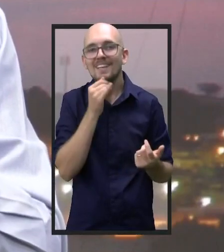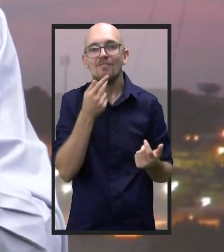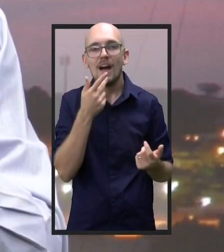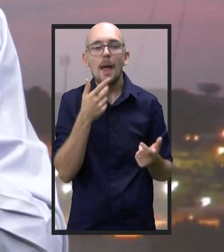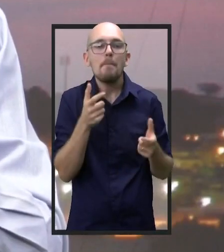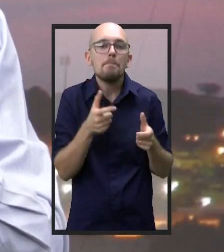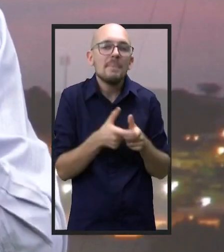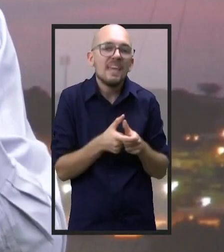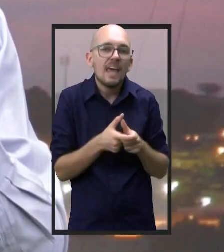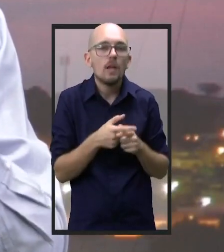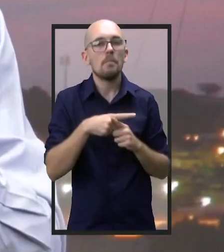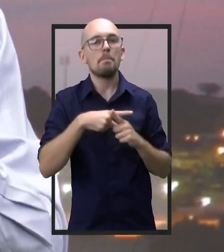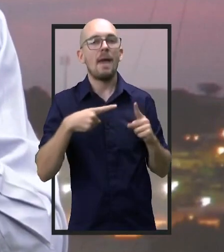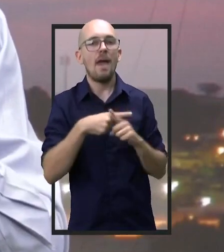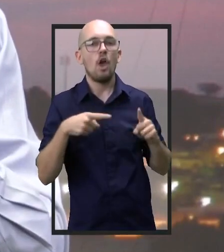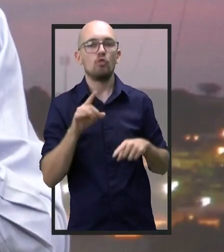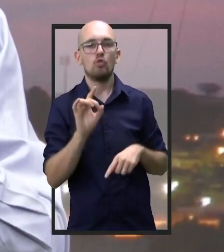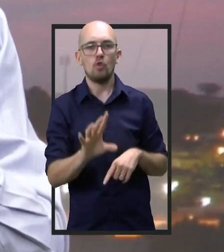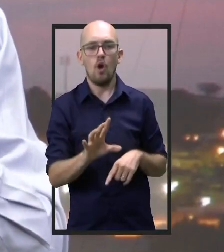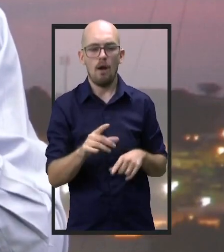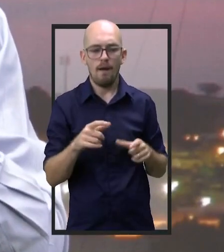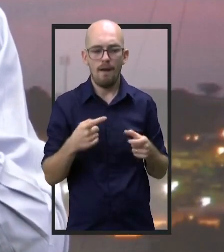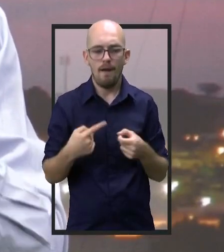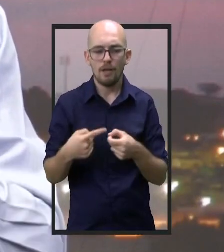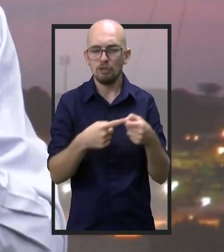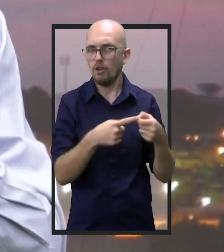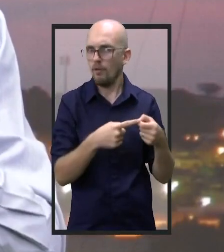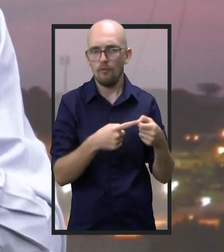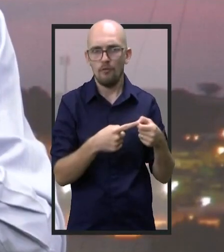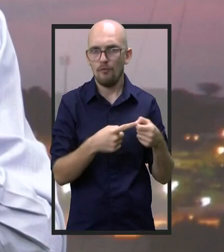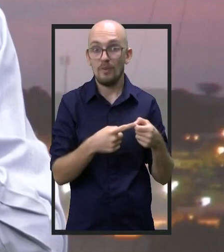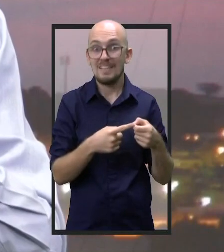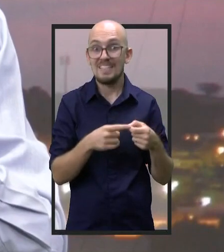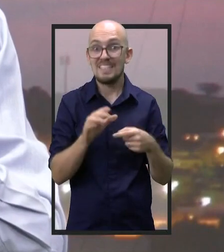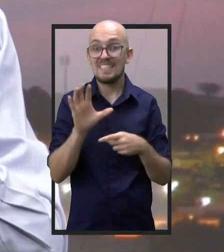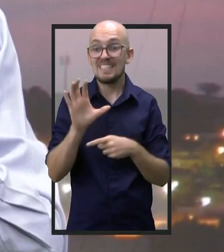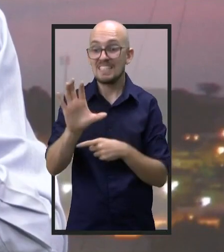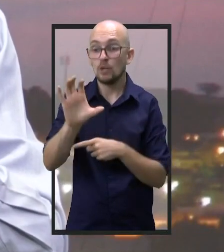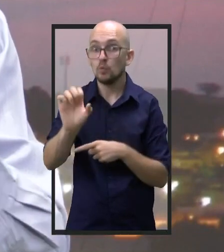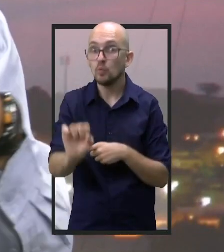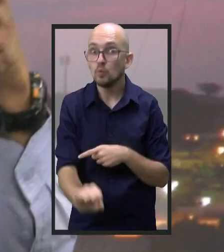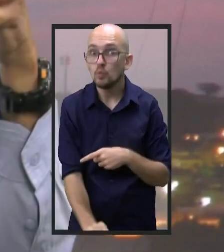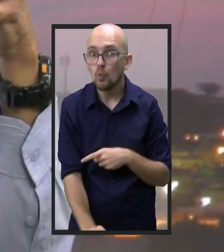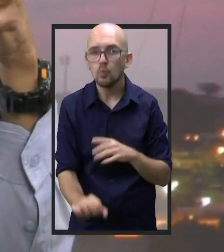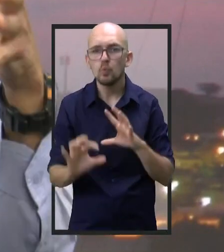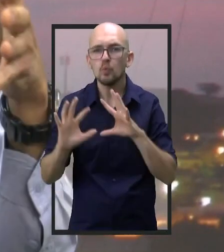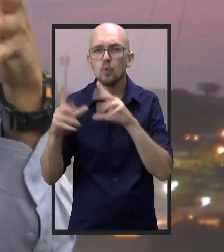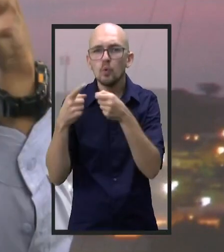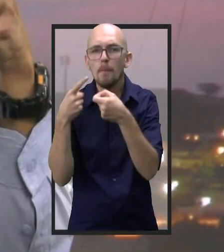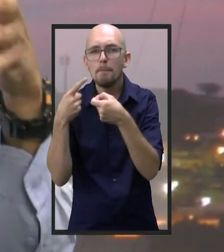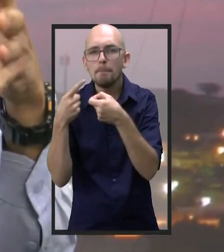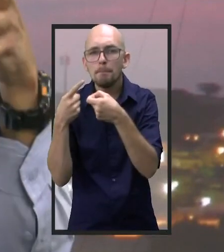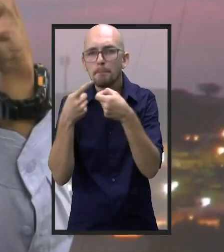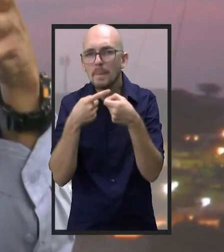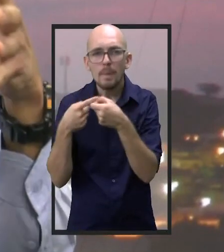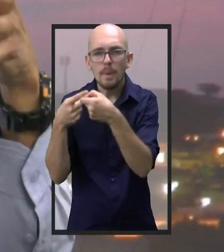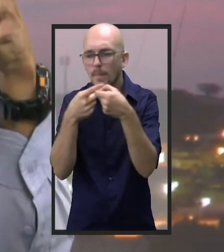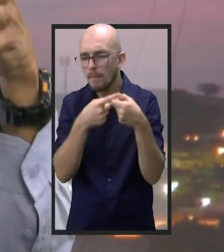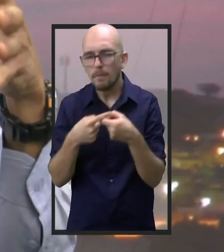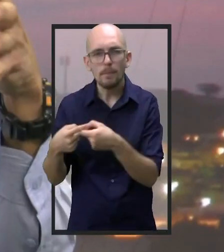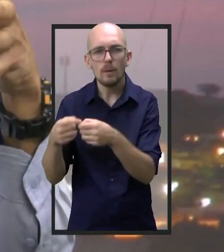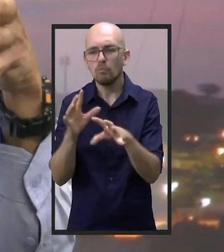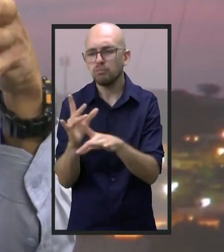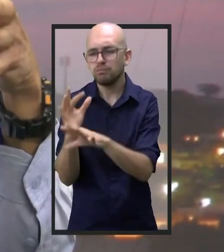pequenos e médios produtores, não é só a nossa região. Todo o Centro-Sul é pequeno e médio. São 65 milhões